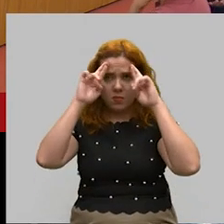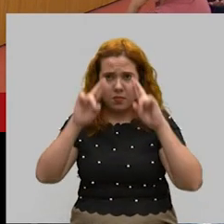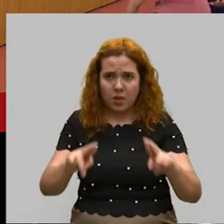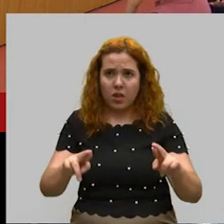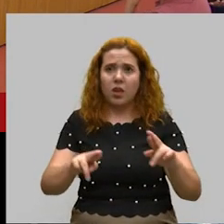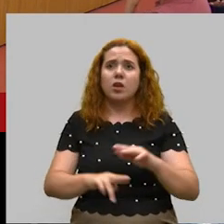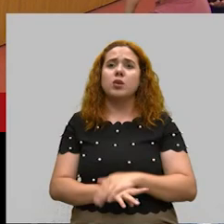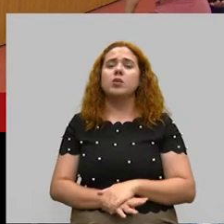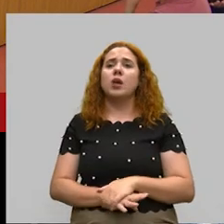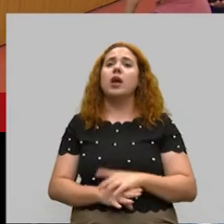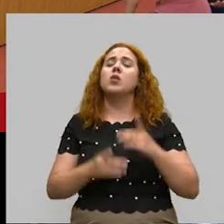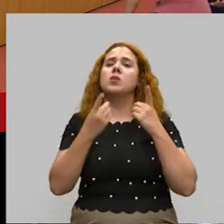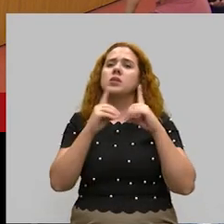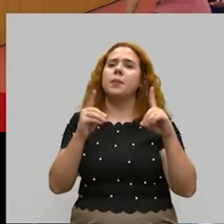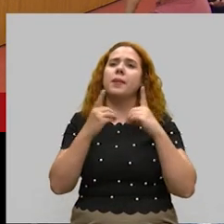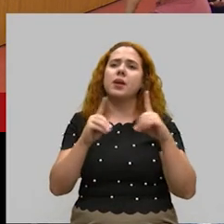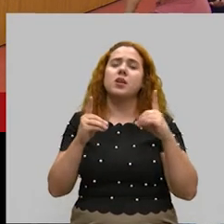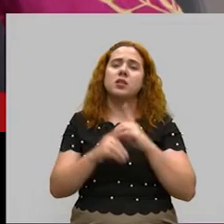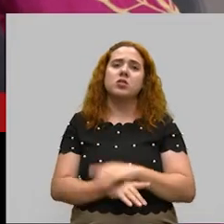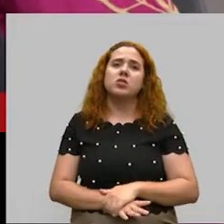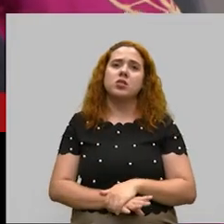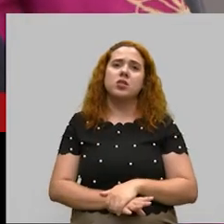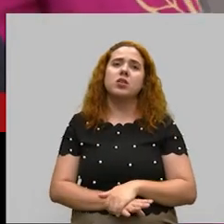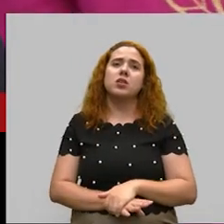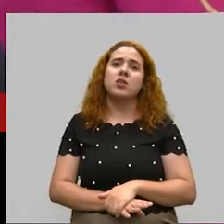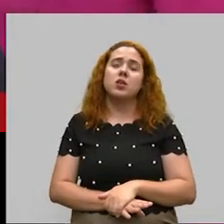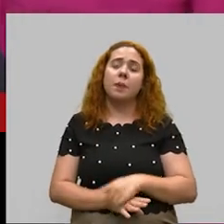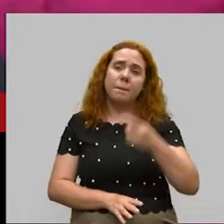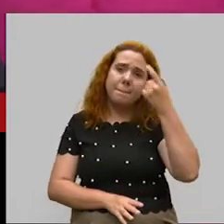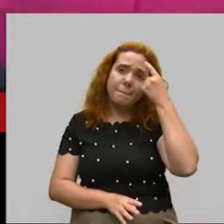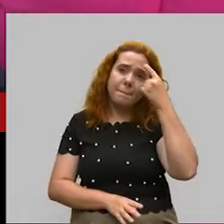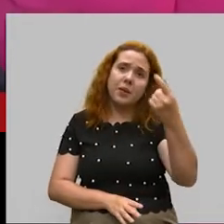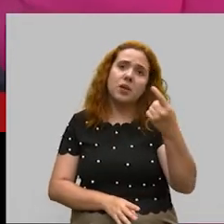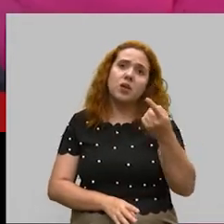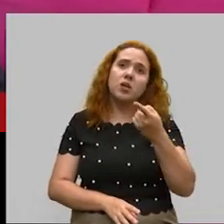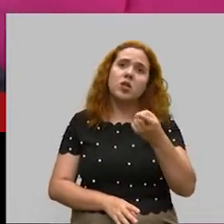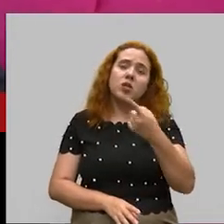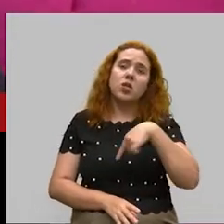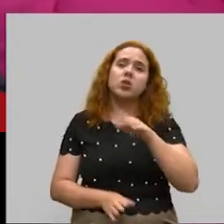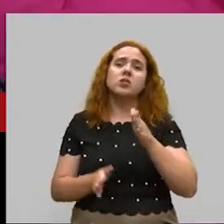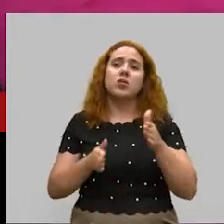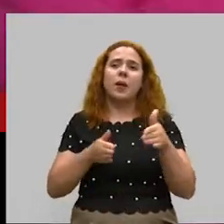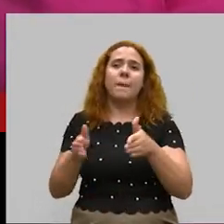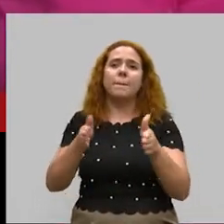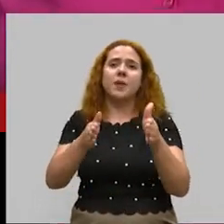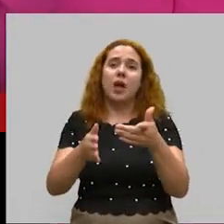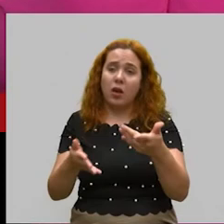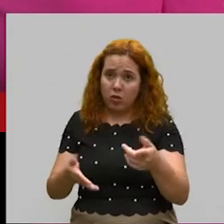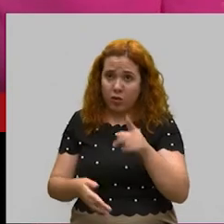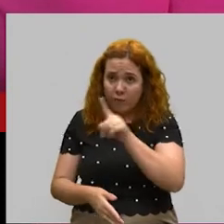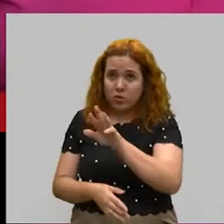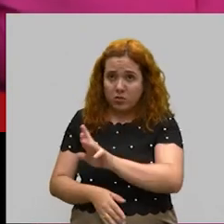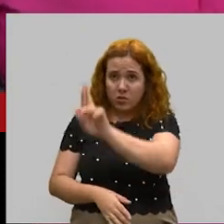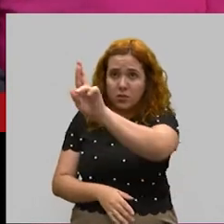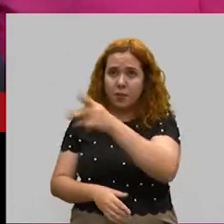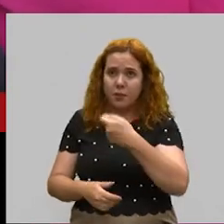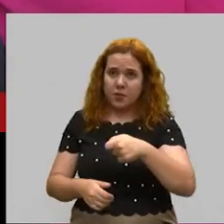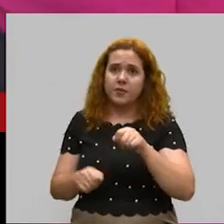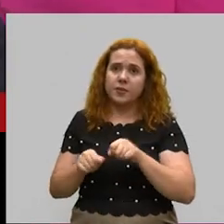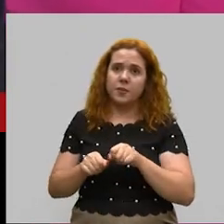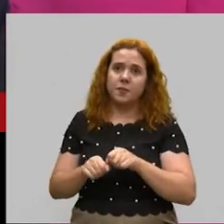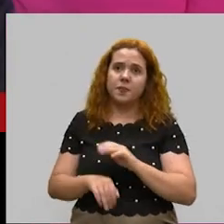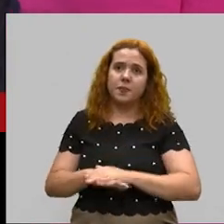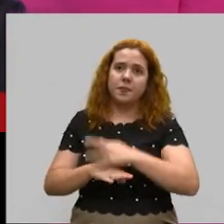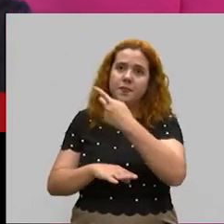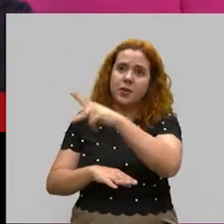a todo esse debate público que levea em consideração que nós estamos oferecendo o caminho agora é com vocês por isso o